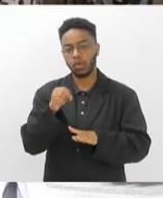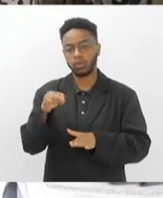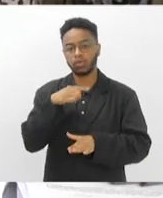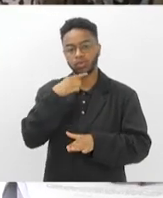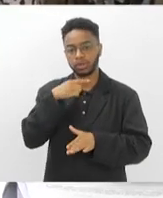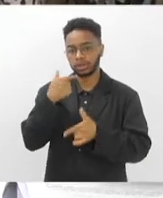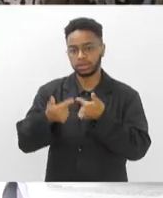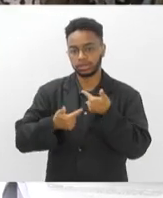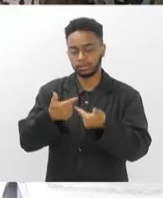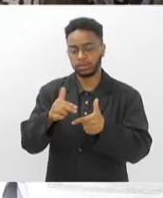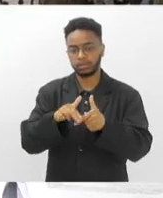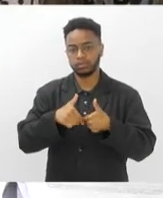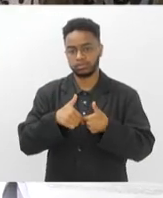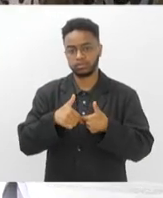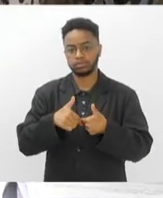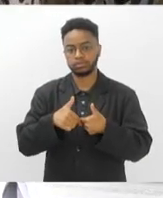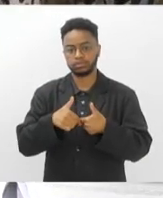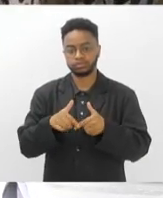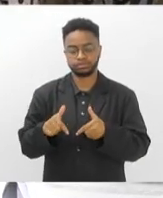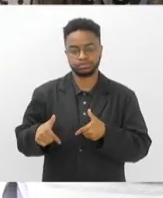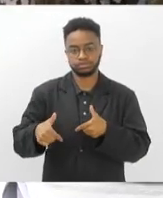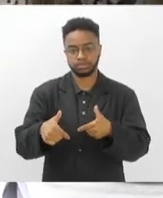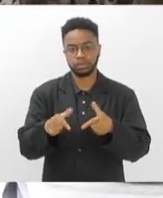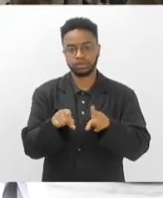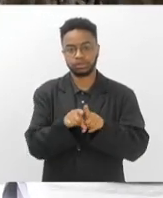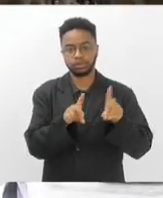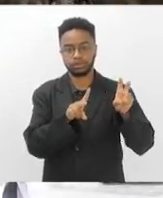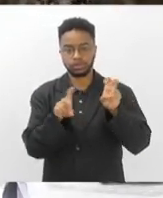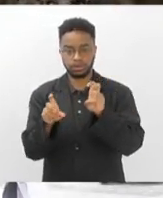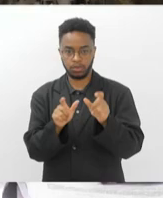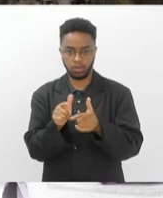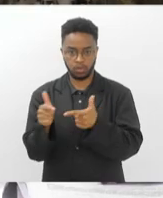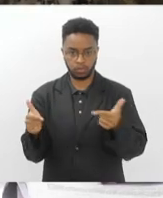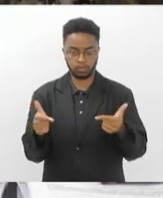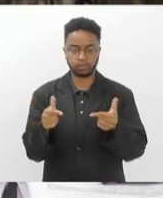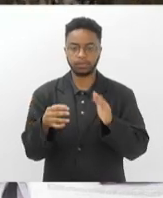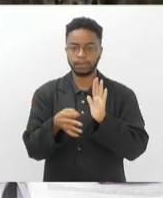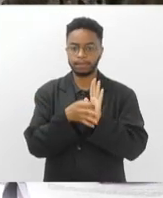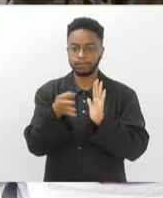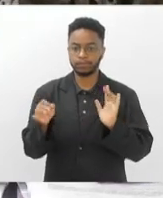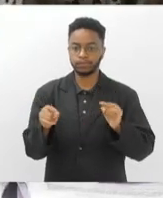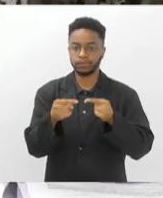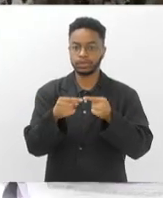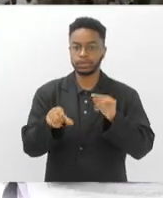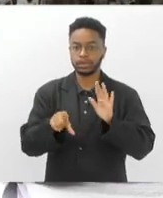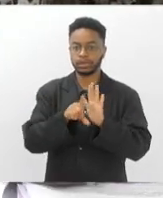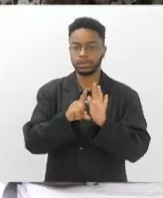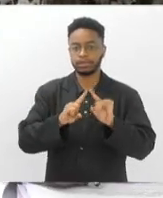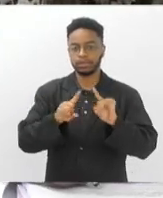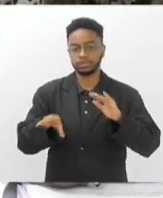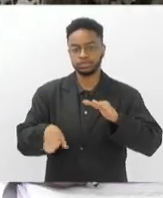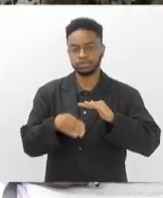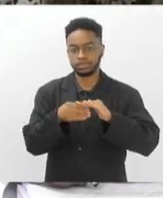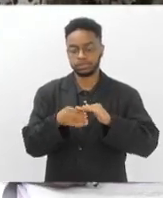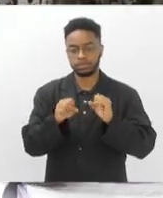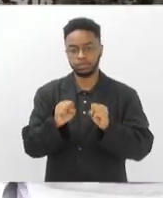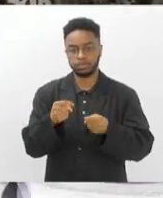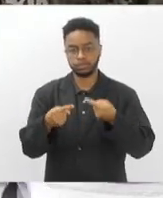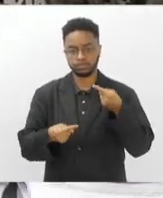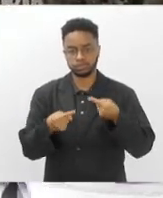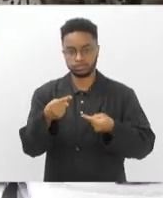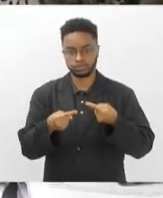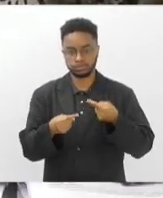da outras providências. O parecer é pela legalidade com emendas. Para discutir.